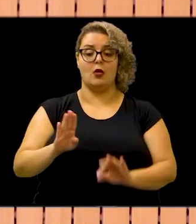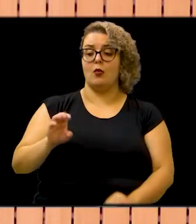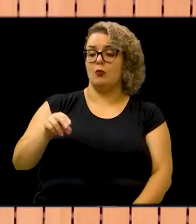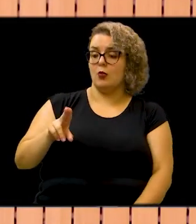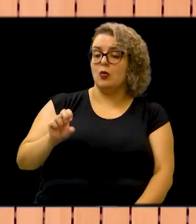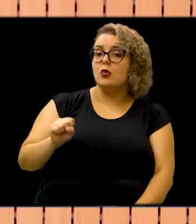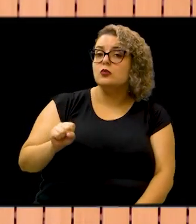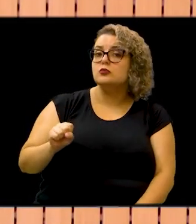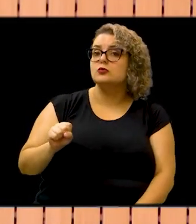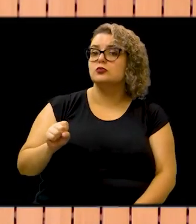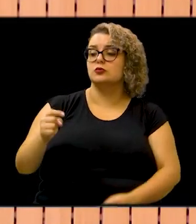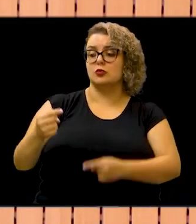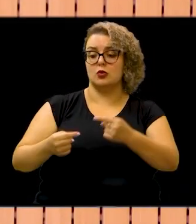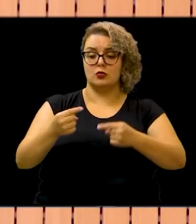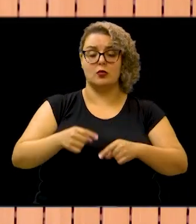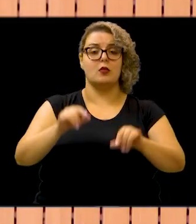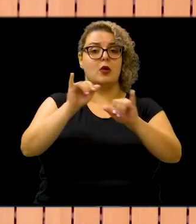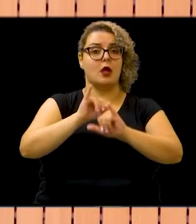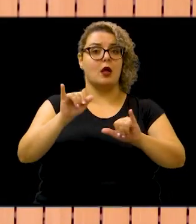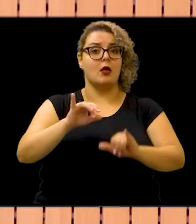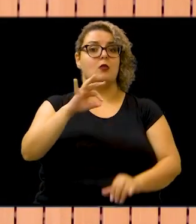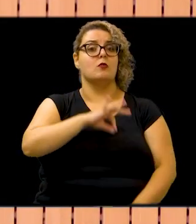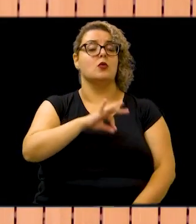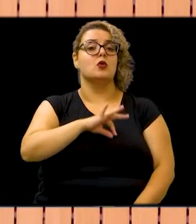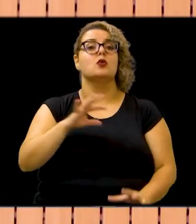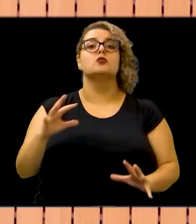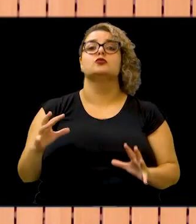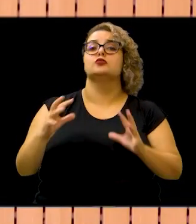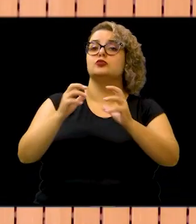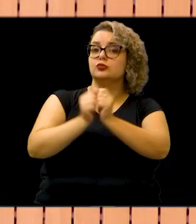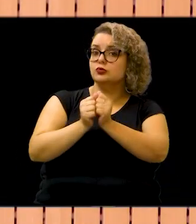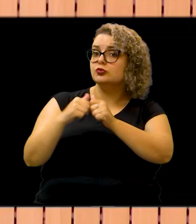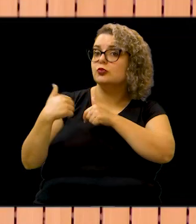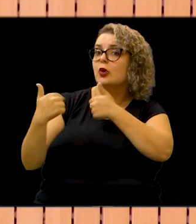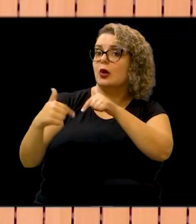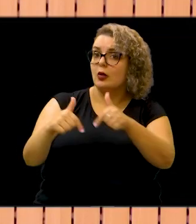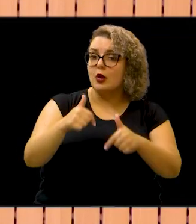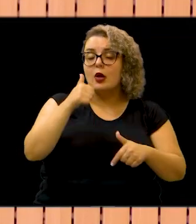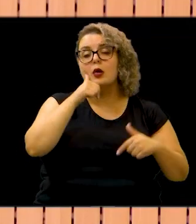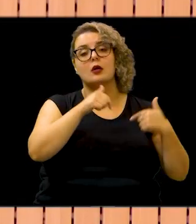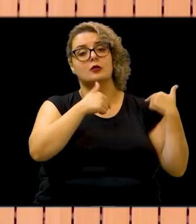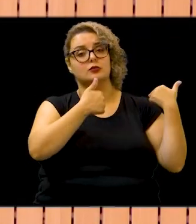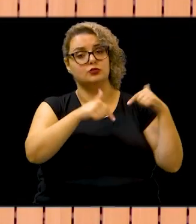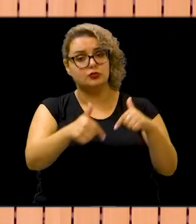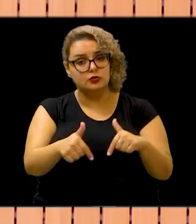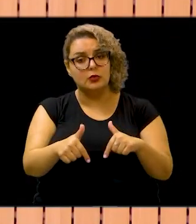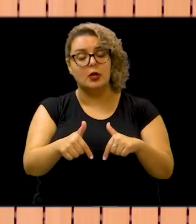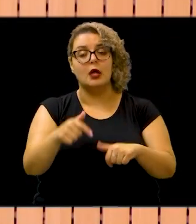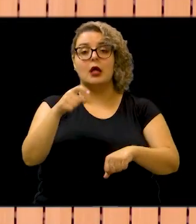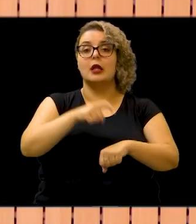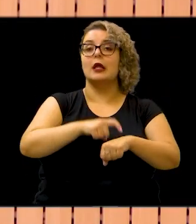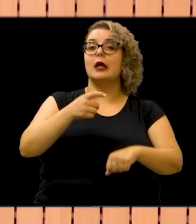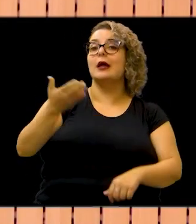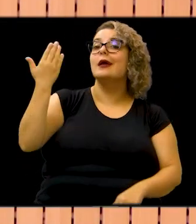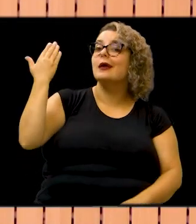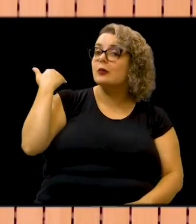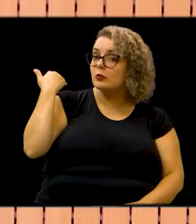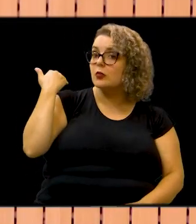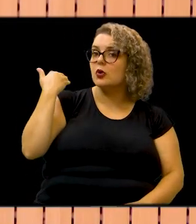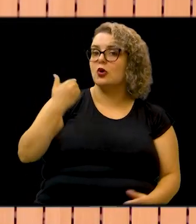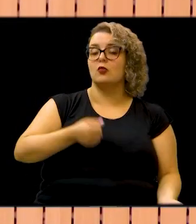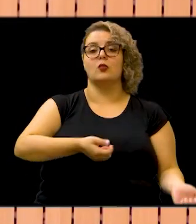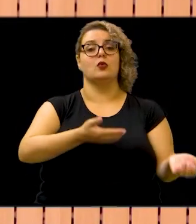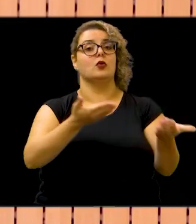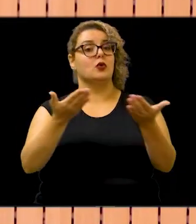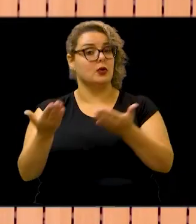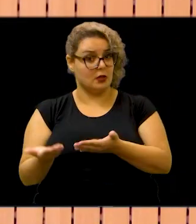um bônus que foi discutido na campanha salarial juntamente com os trabalhadores e trabalhadoras. E naquele momento